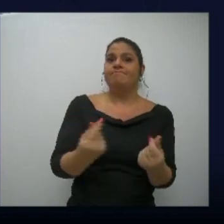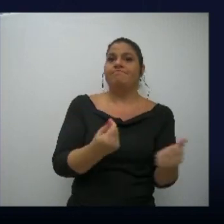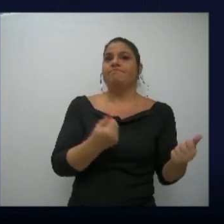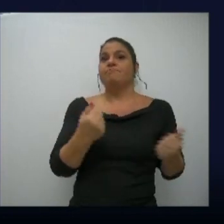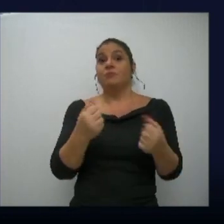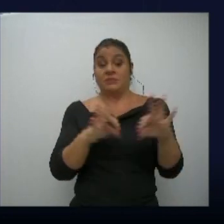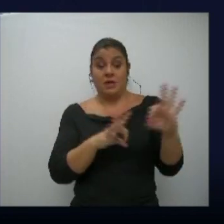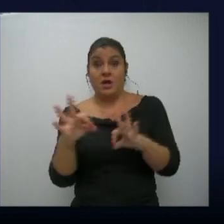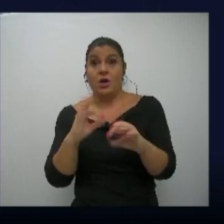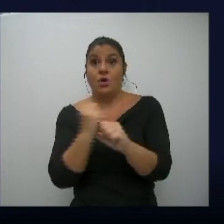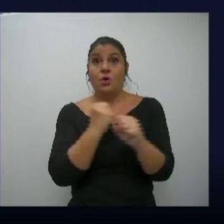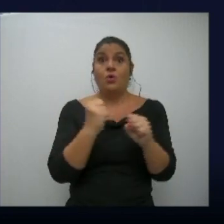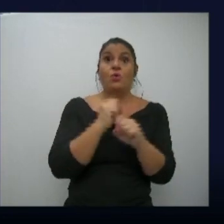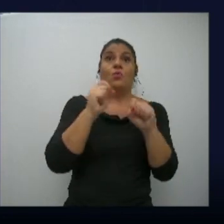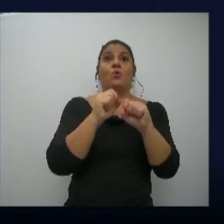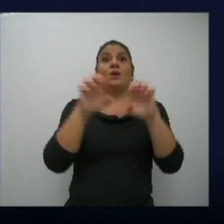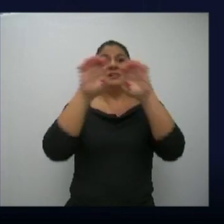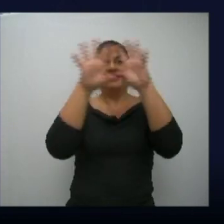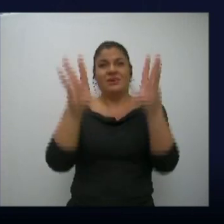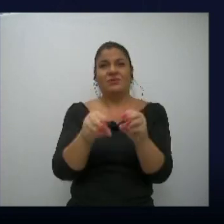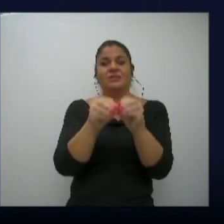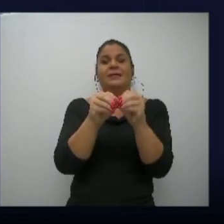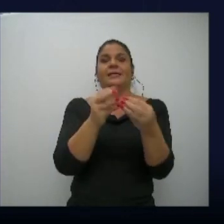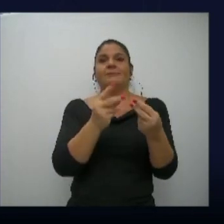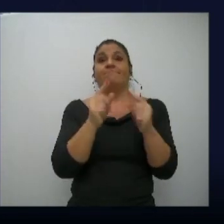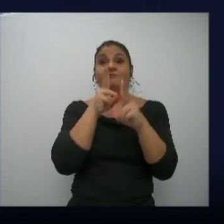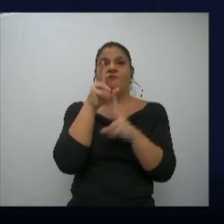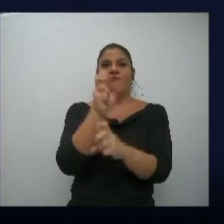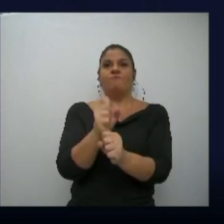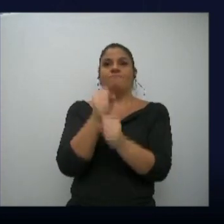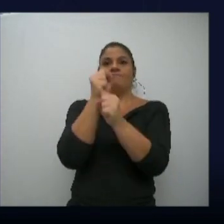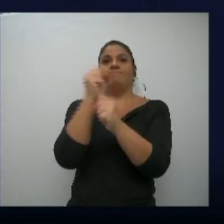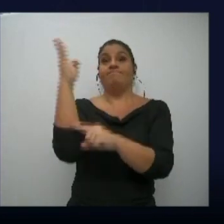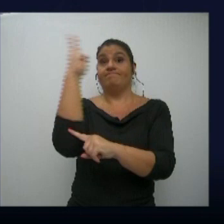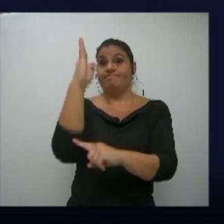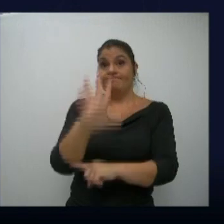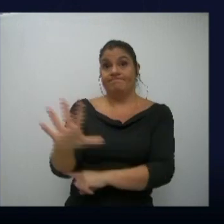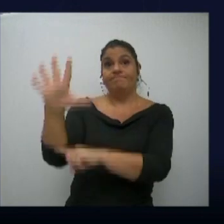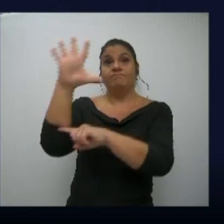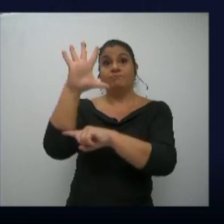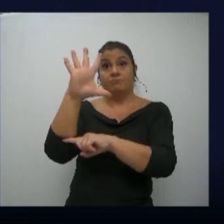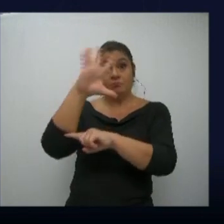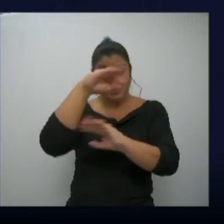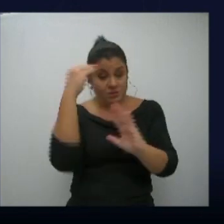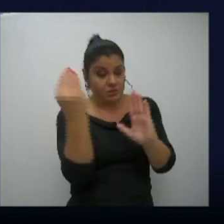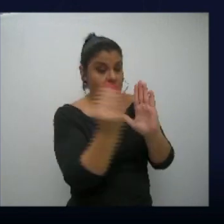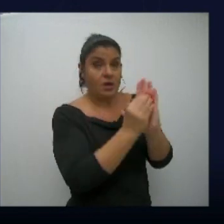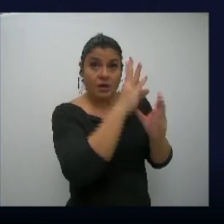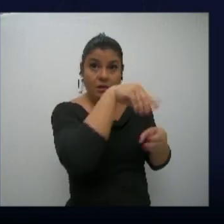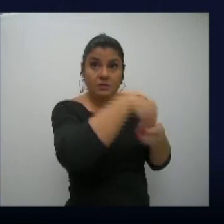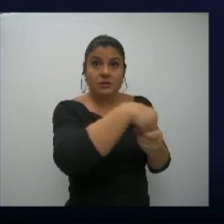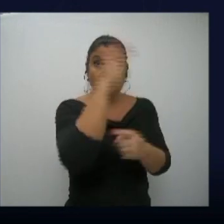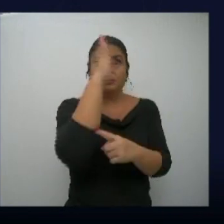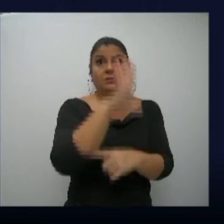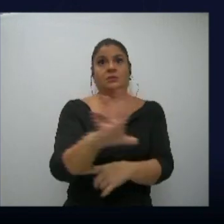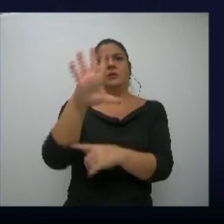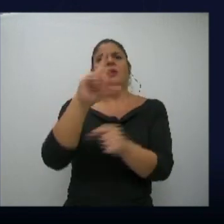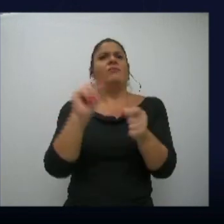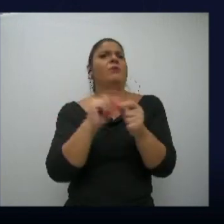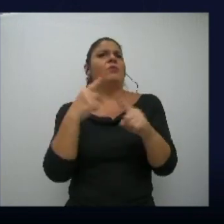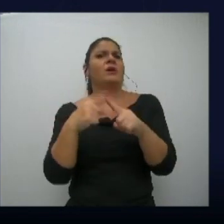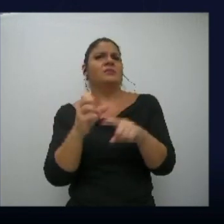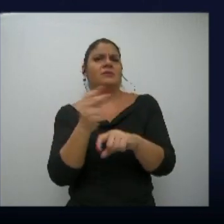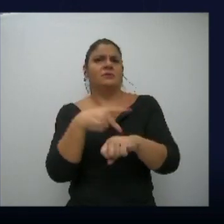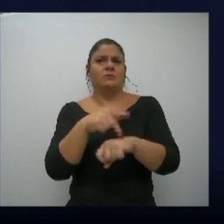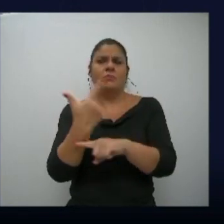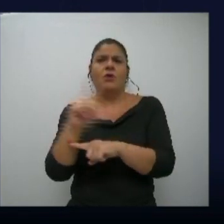construção de arcos tema forte no Brasil não se alistado no Brasil então a gente só fez isso porque se a gente